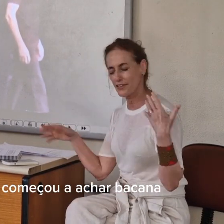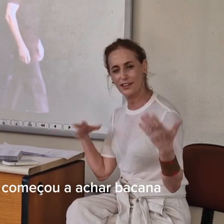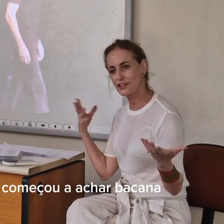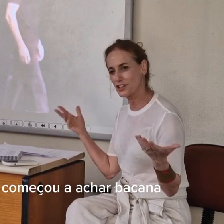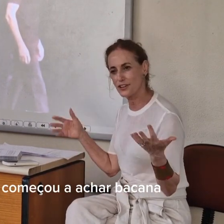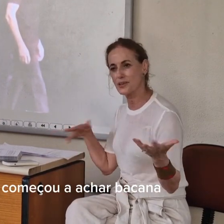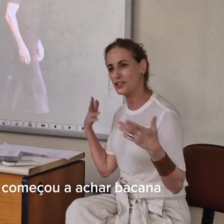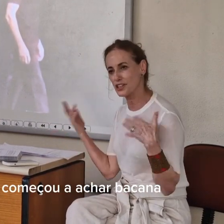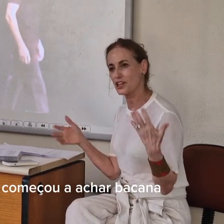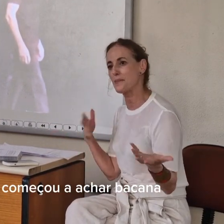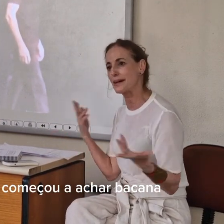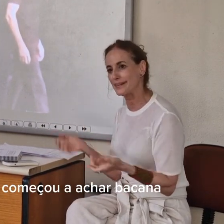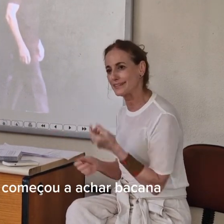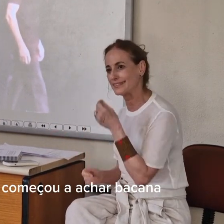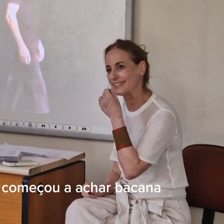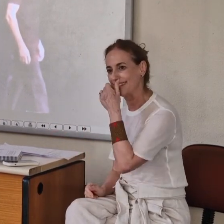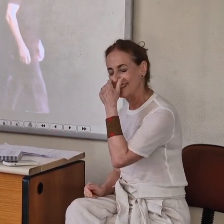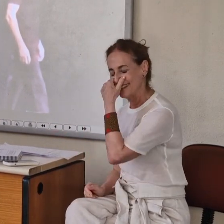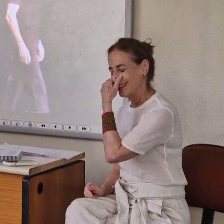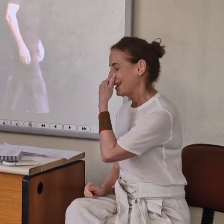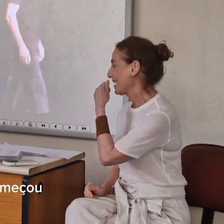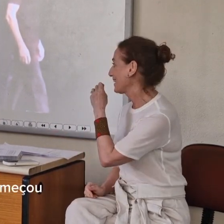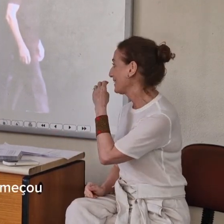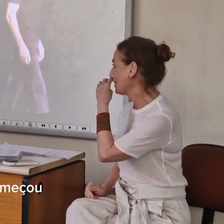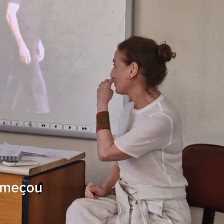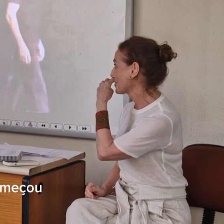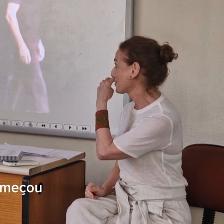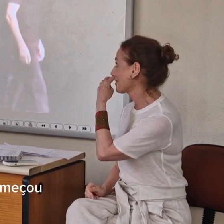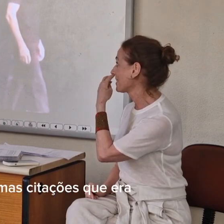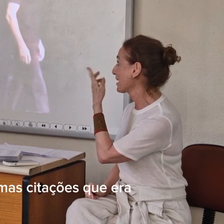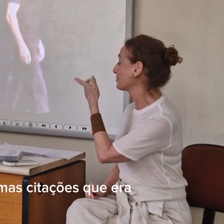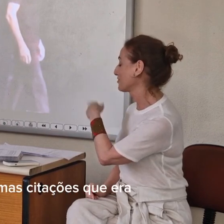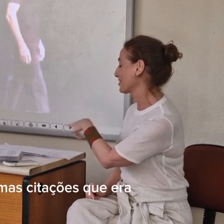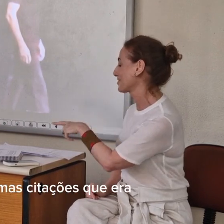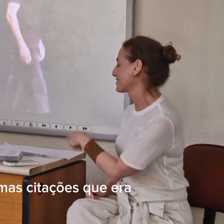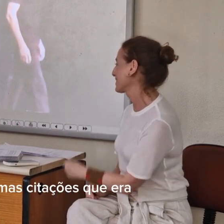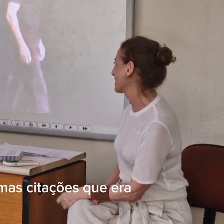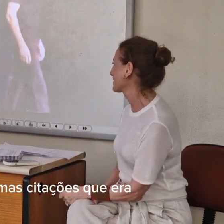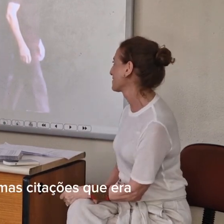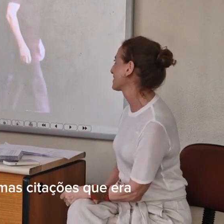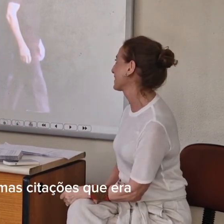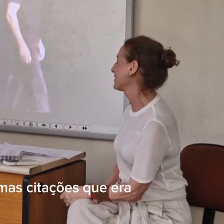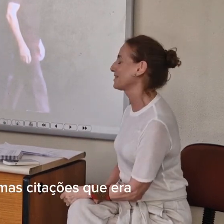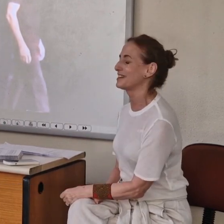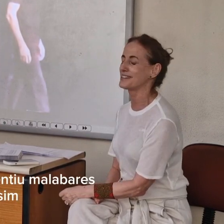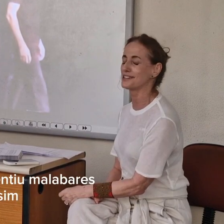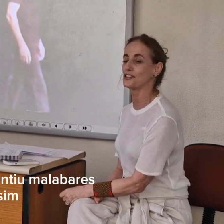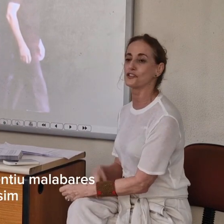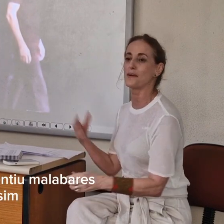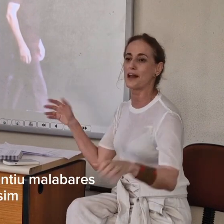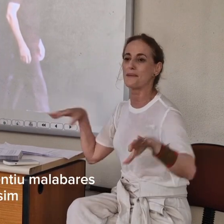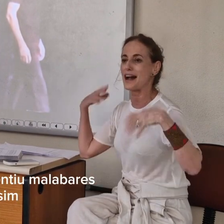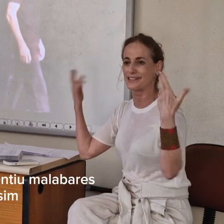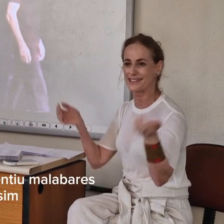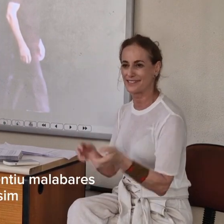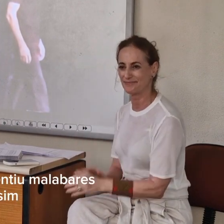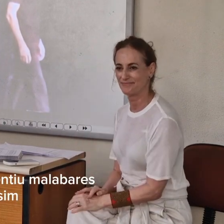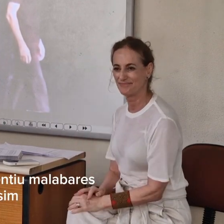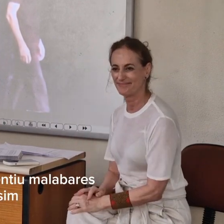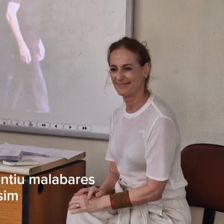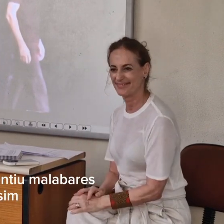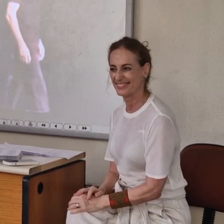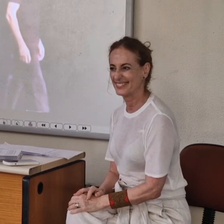a gente achava que ele começou a achar bacana, aí começou a ideia de ensinar uma dissertação, que era ele se sentindo